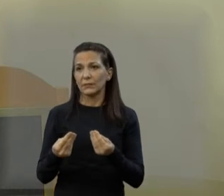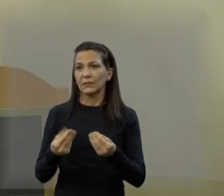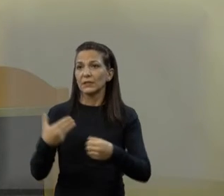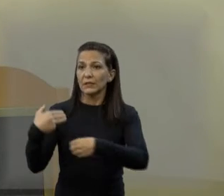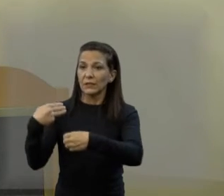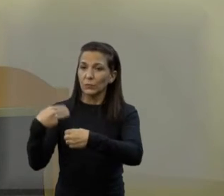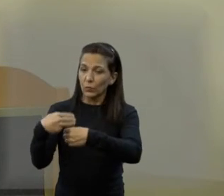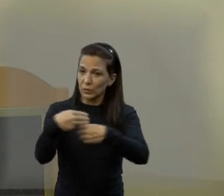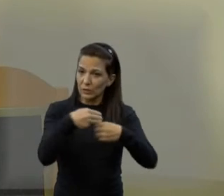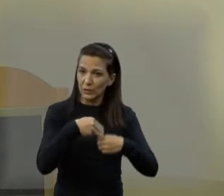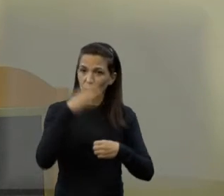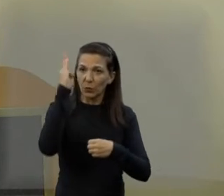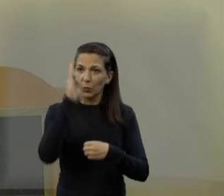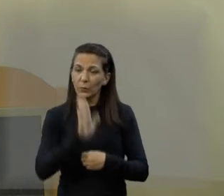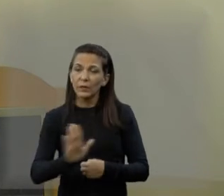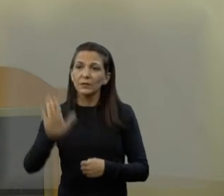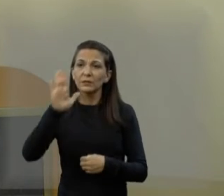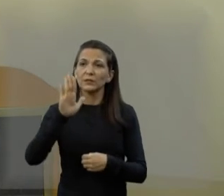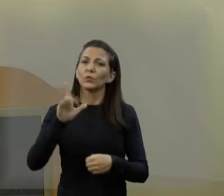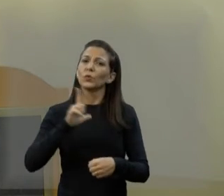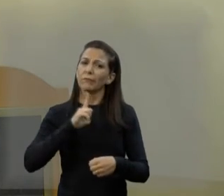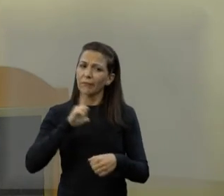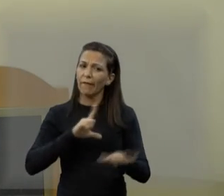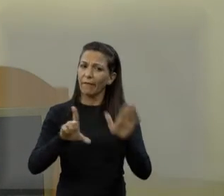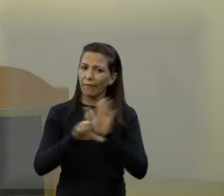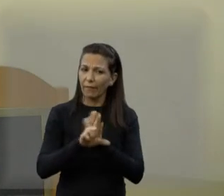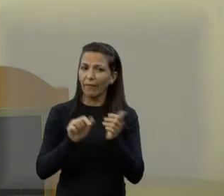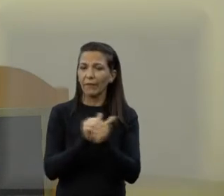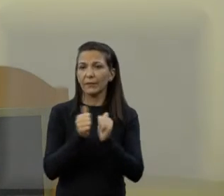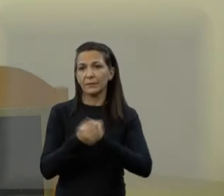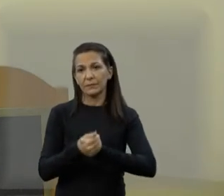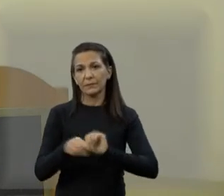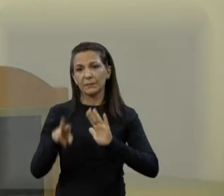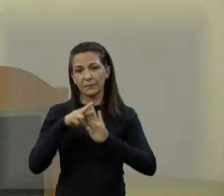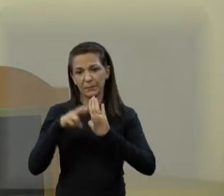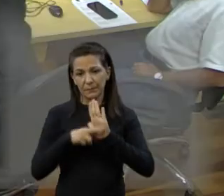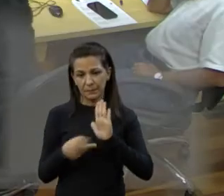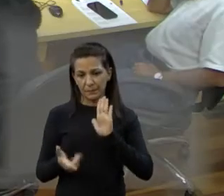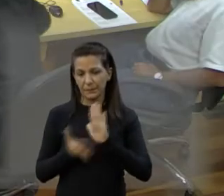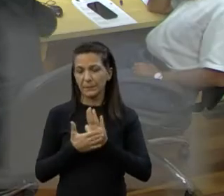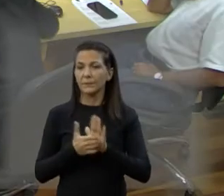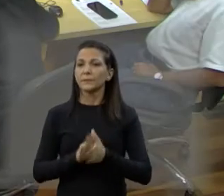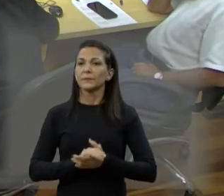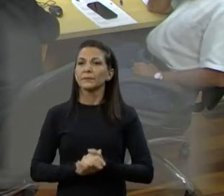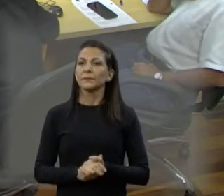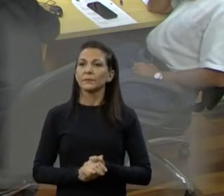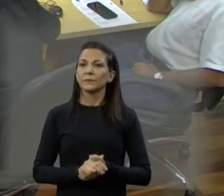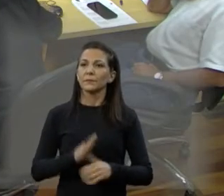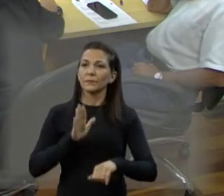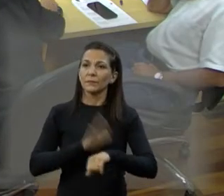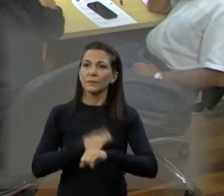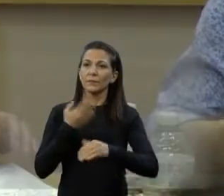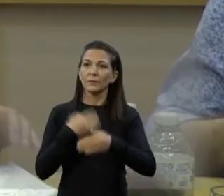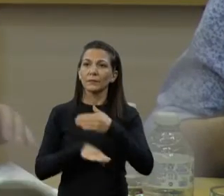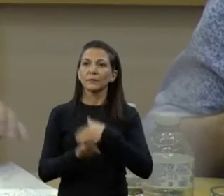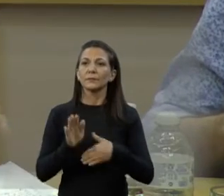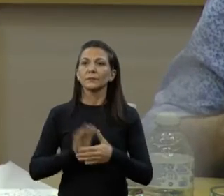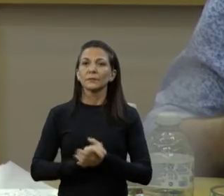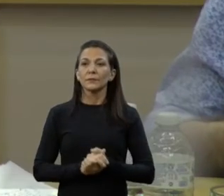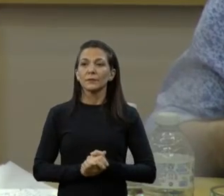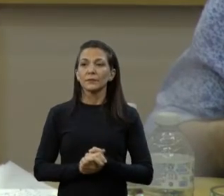das cidades do Brasil peço reserva dos meus 10 segundos e obrigado vereadora